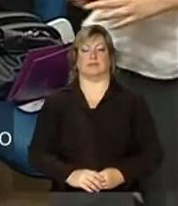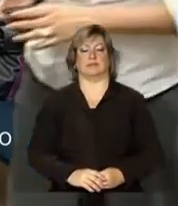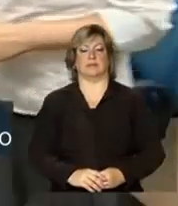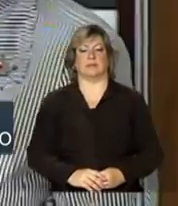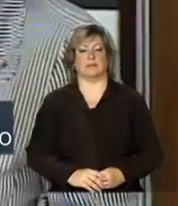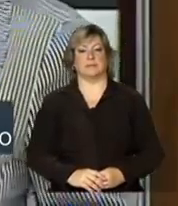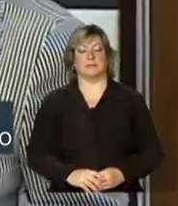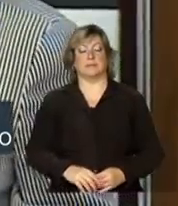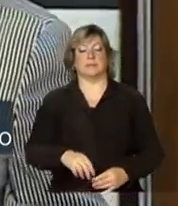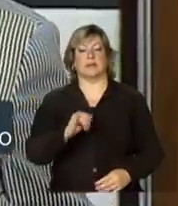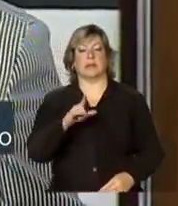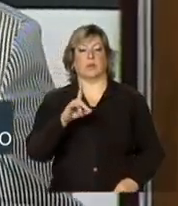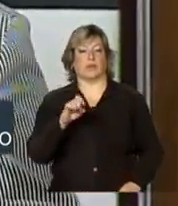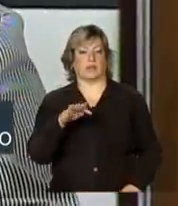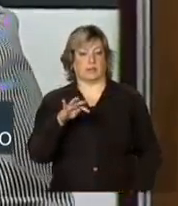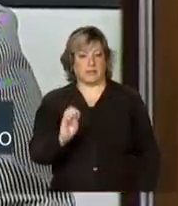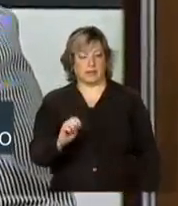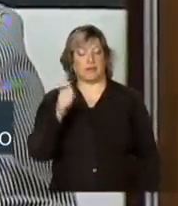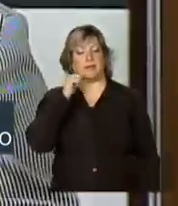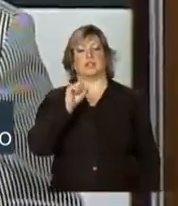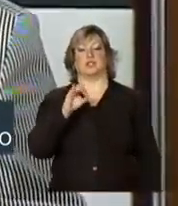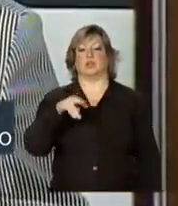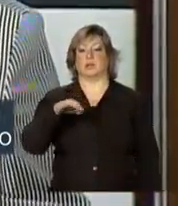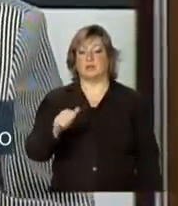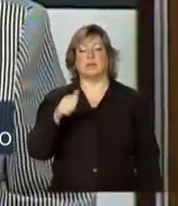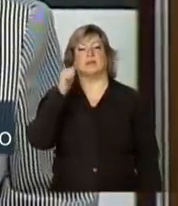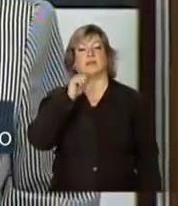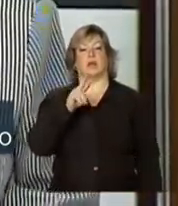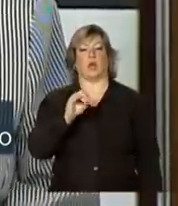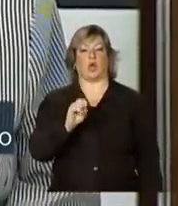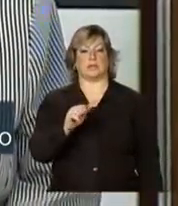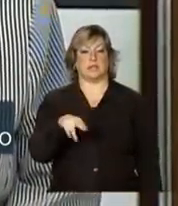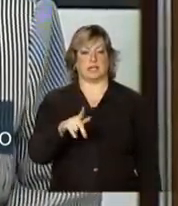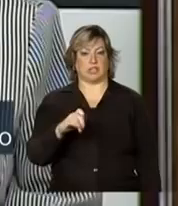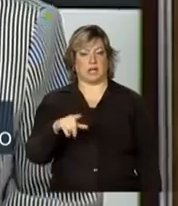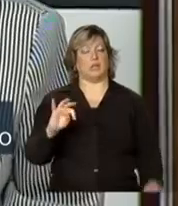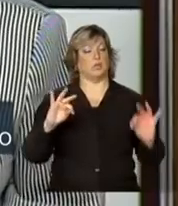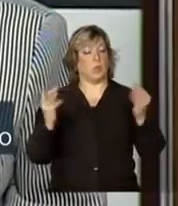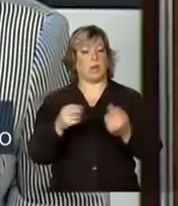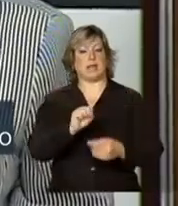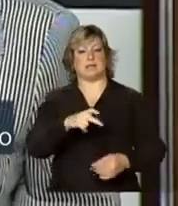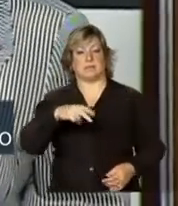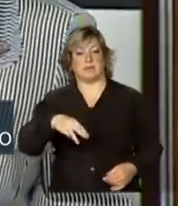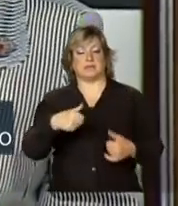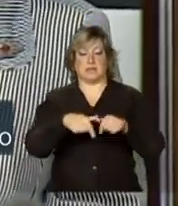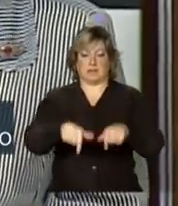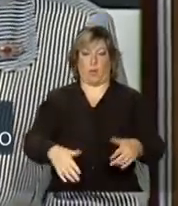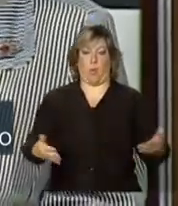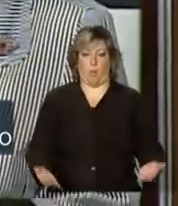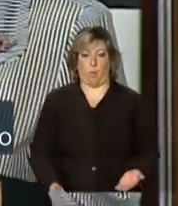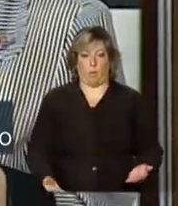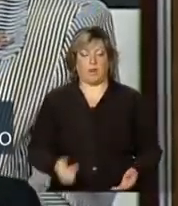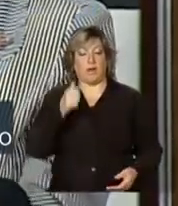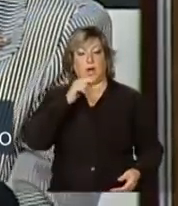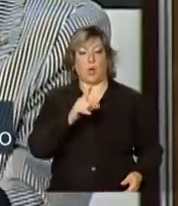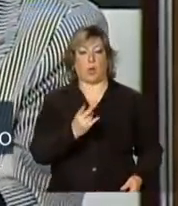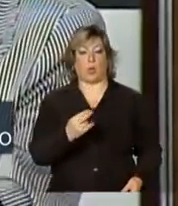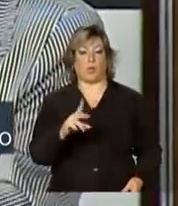a Ildete, a Sônia, a Rosângela, todas da ESPM que estão aqui, a